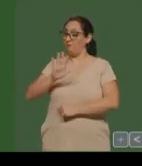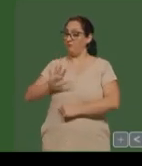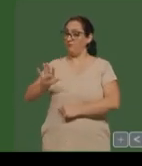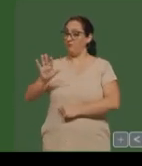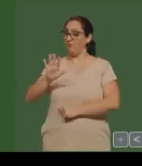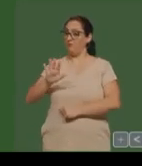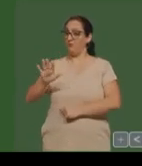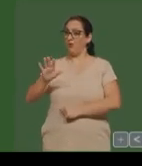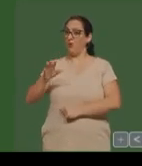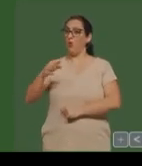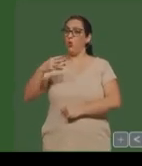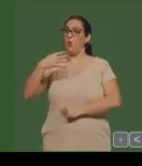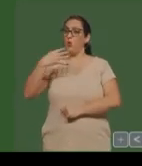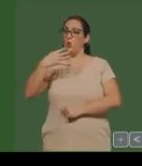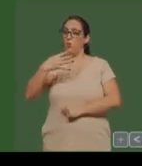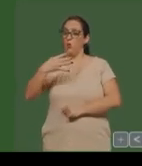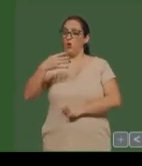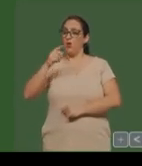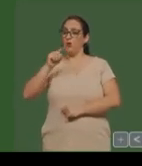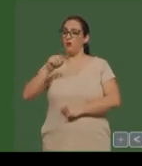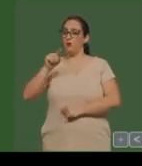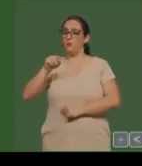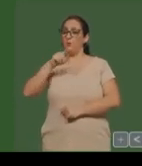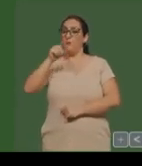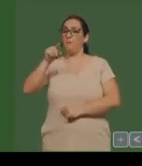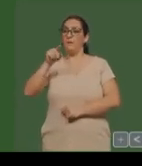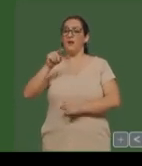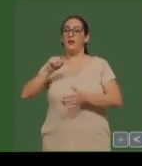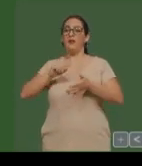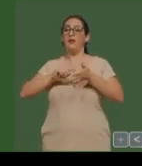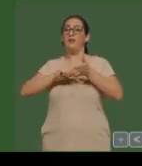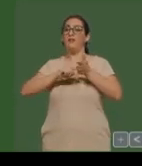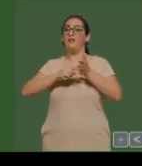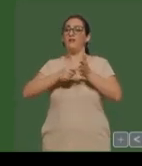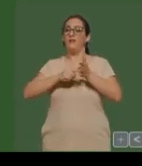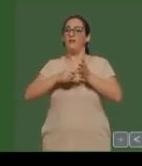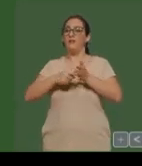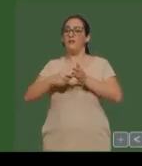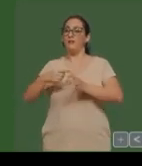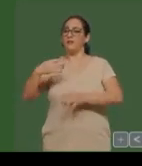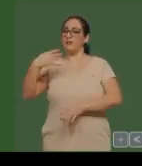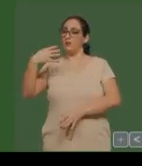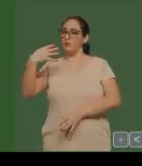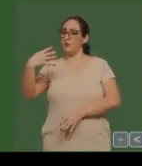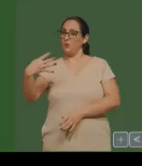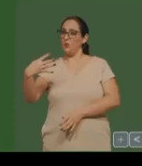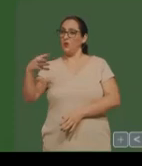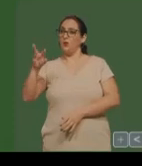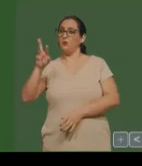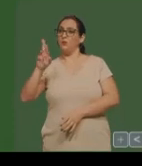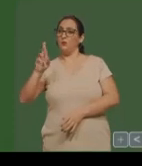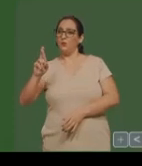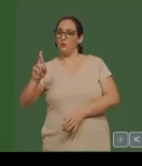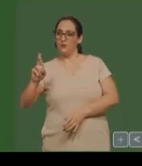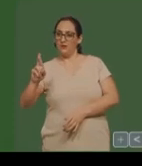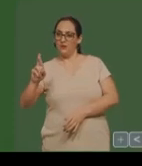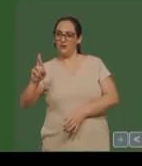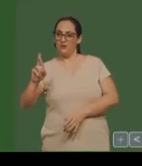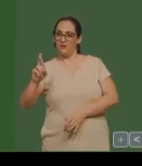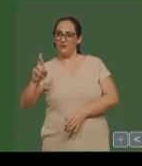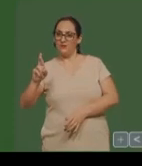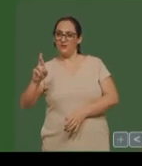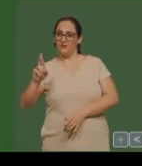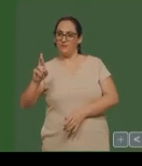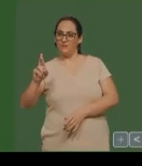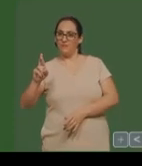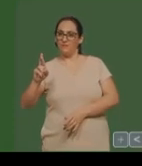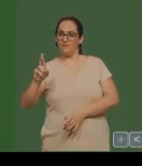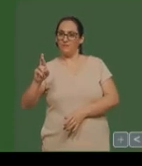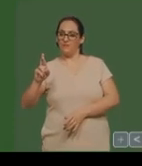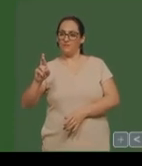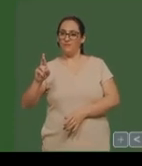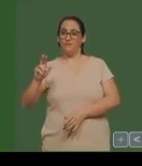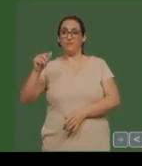a 4π vezes, vamos lá? 2 ao quadrado, 4, r ao quadrado mesmo. Então, a área 2